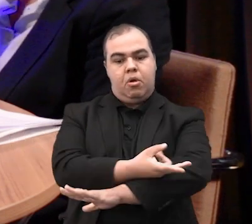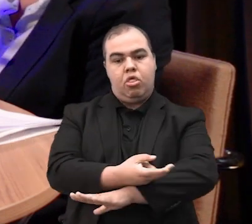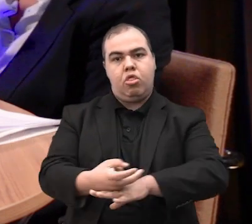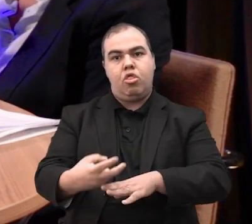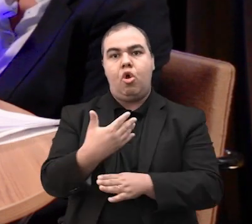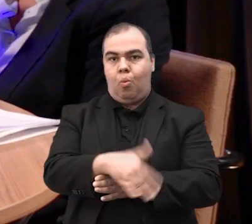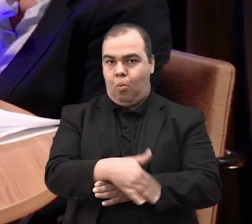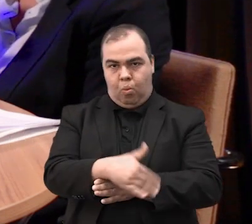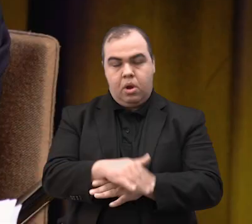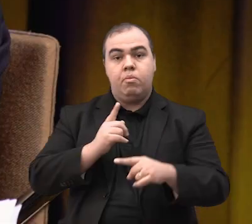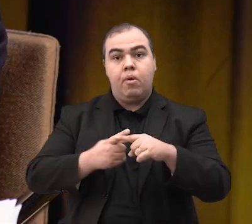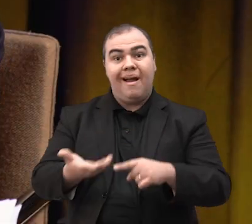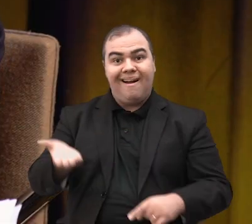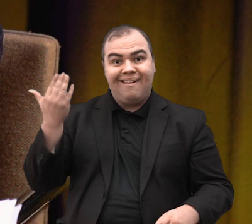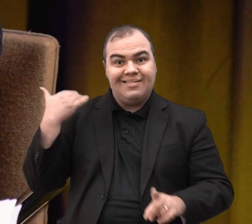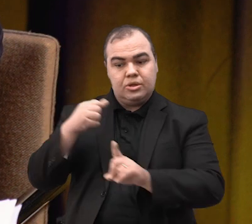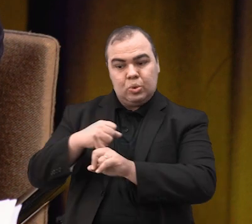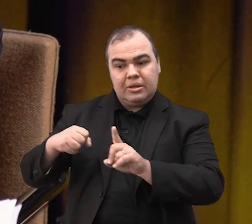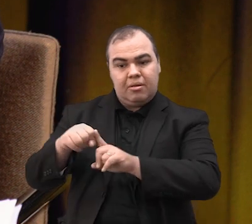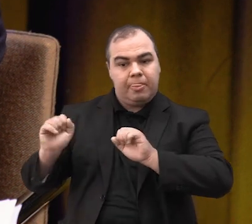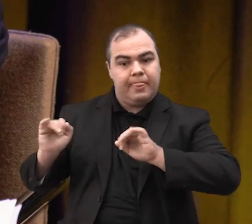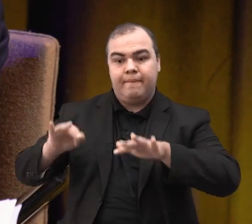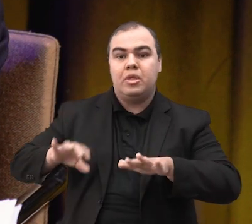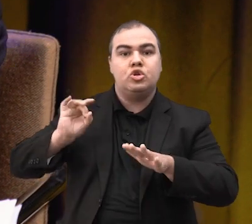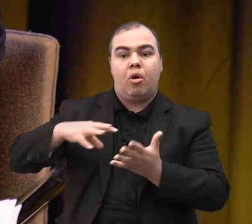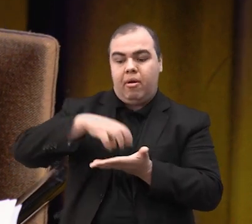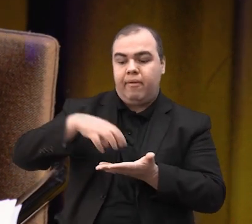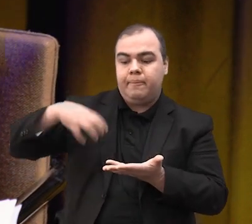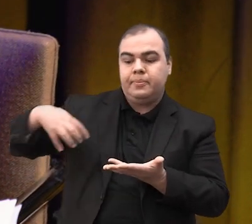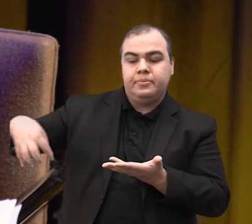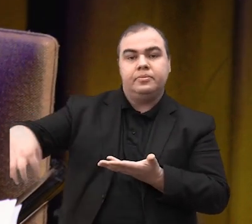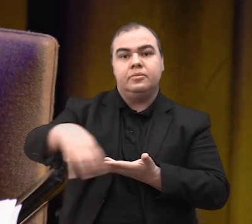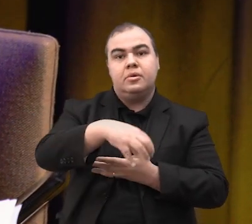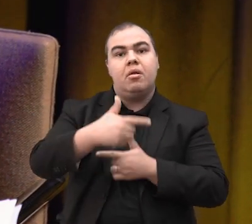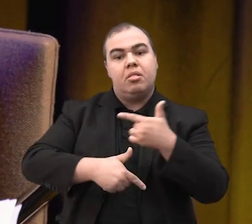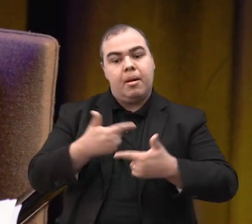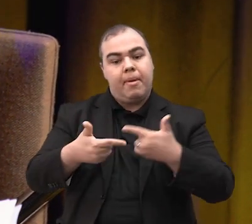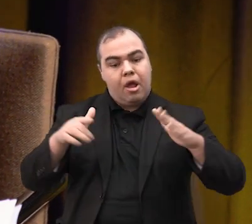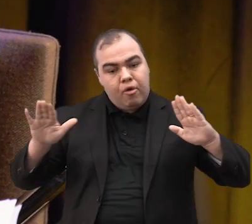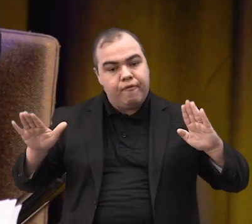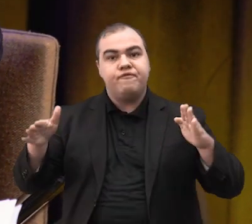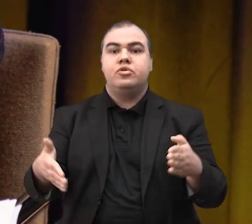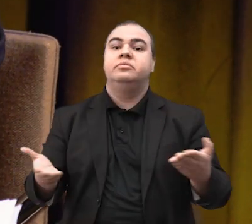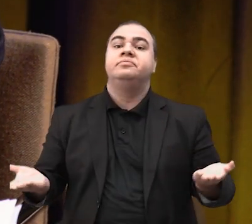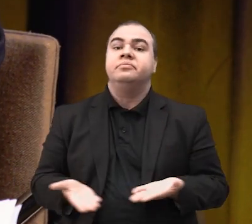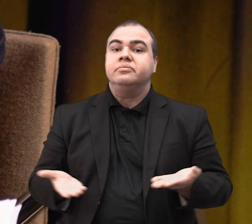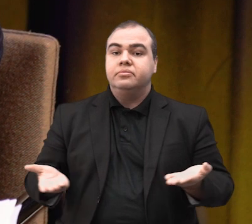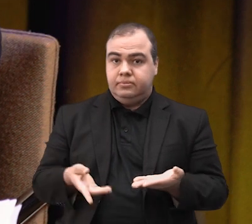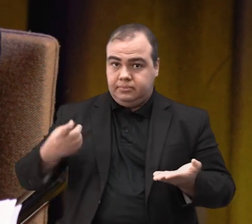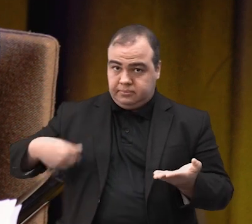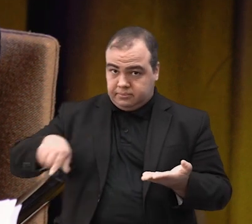antes a participação da sociedade civil era restrita a entidades que atuam com o público né e agora